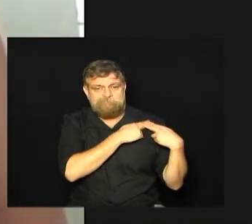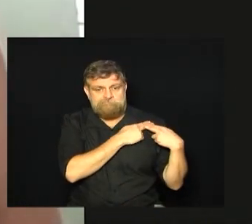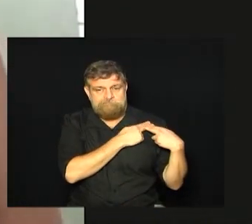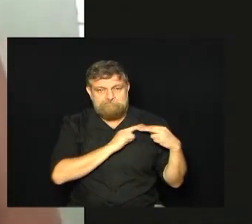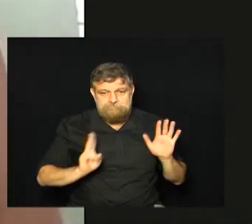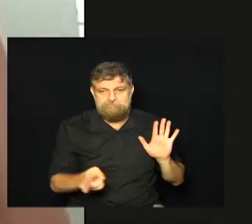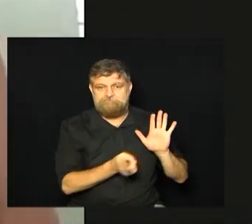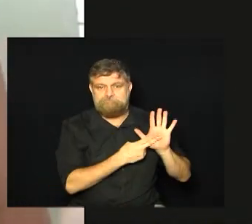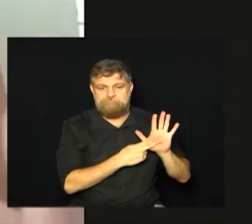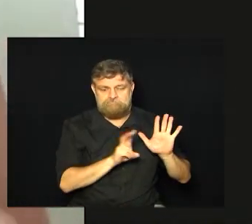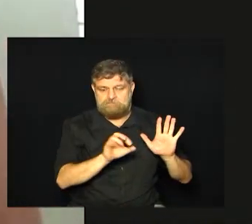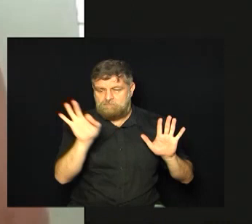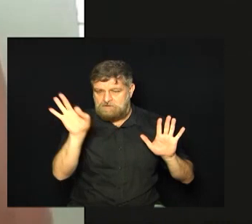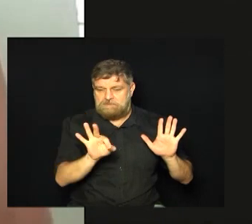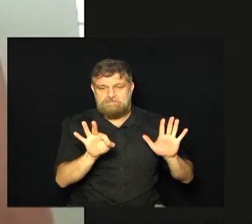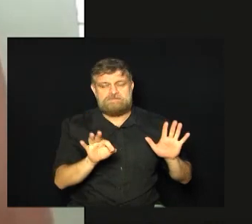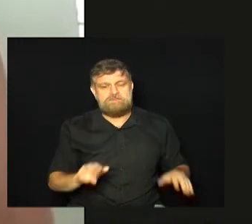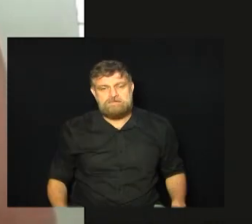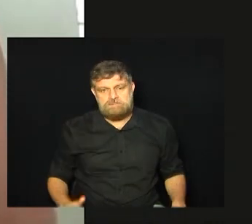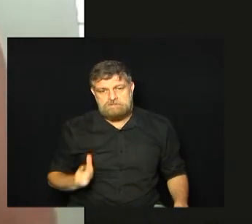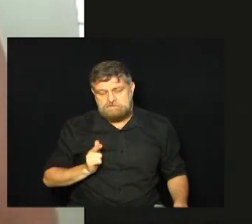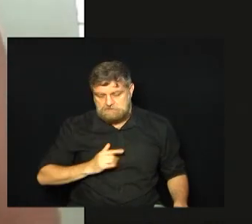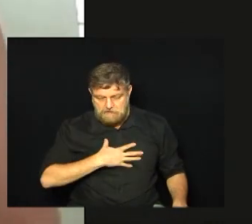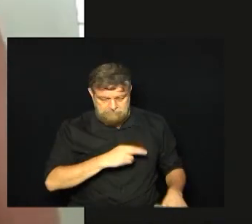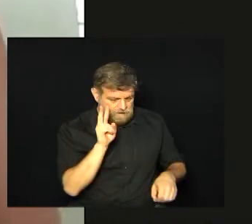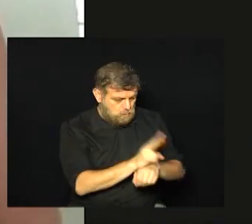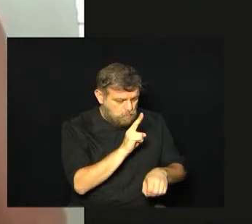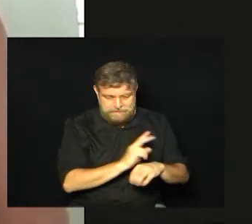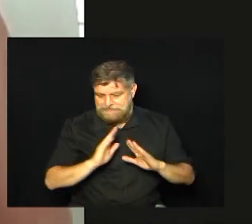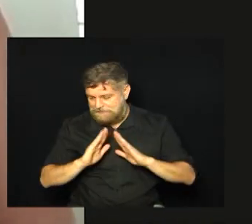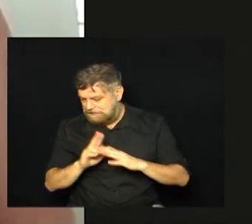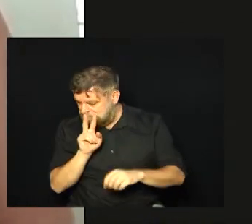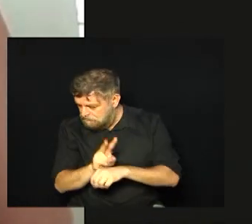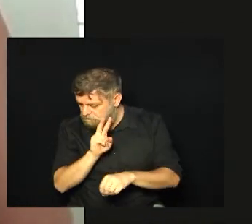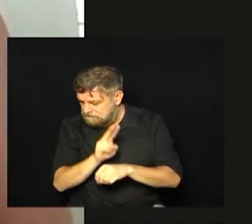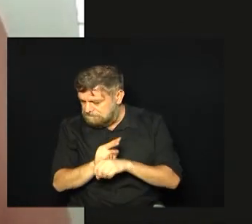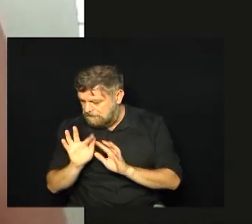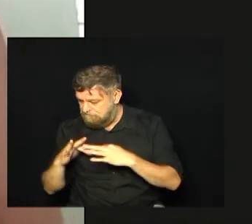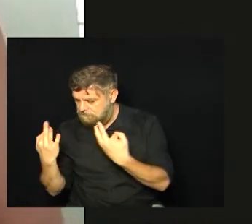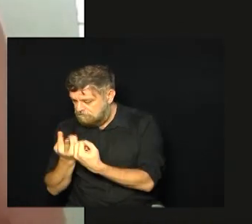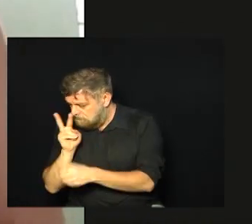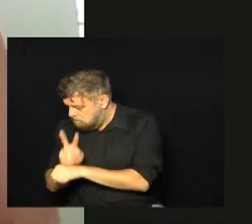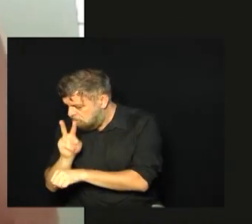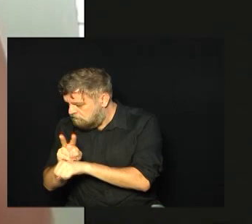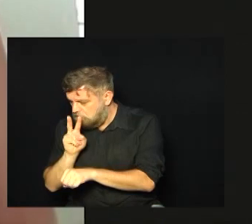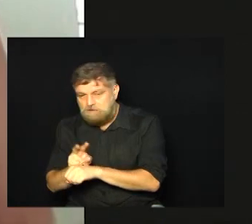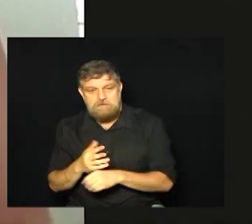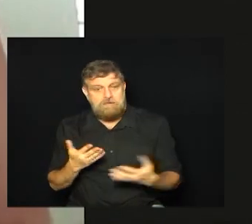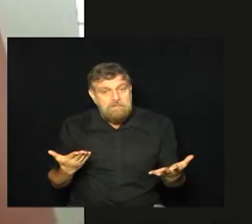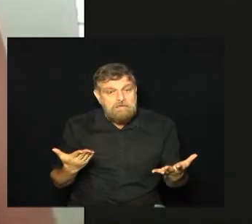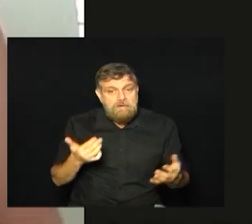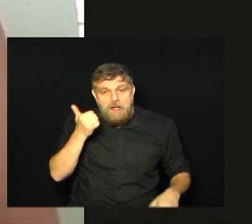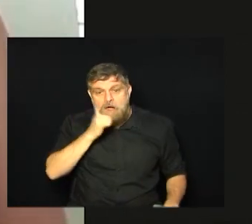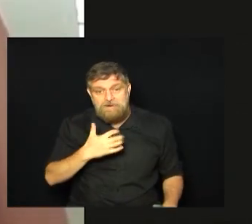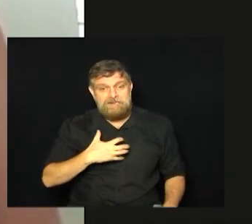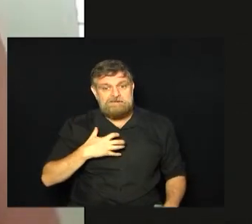de 50% da responsabilidade pelos filhos, pela casa, pelo bem-estar da família, e se